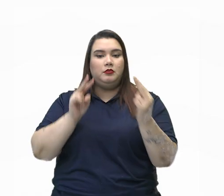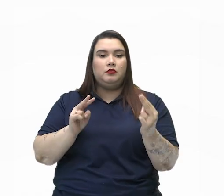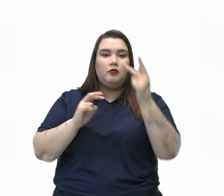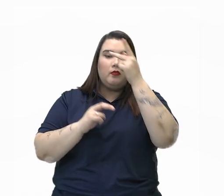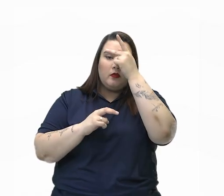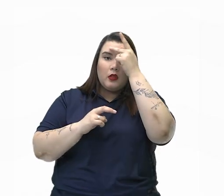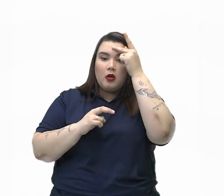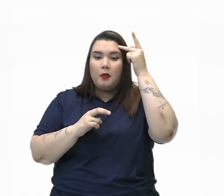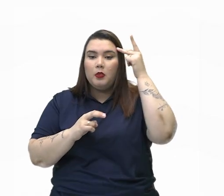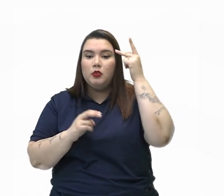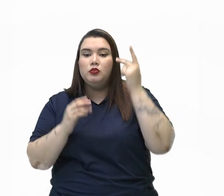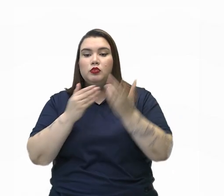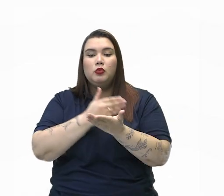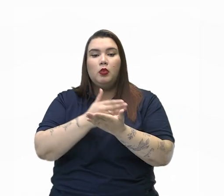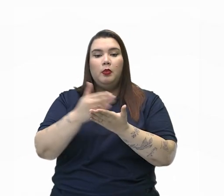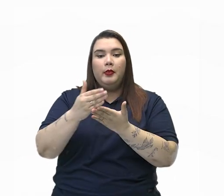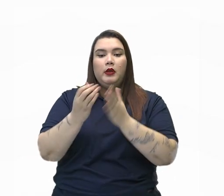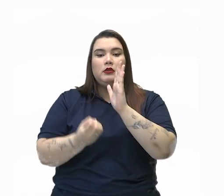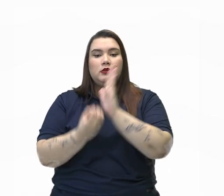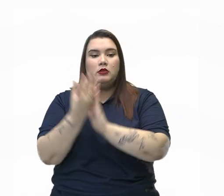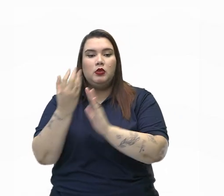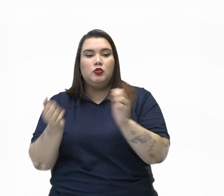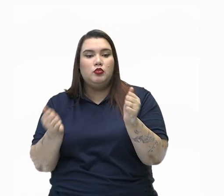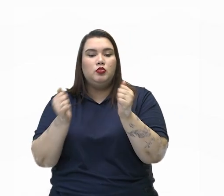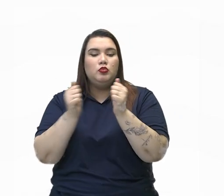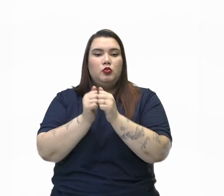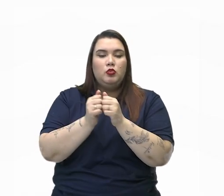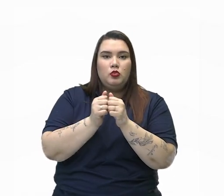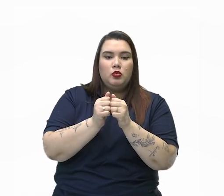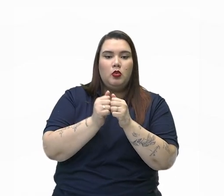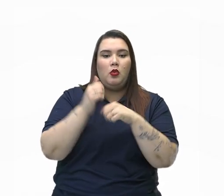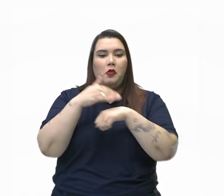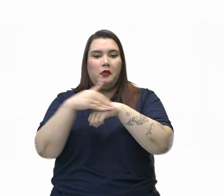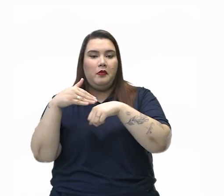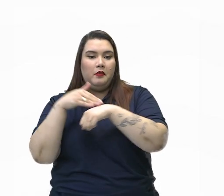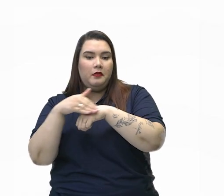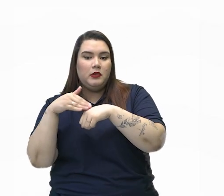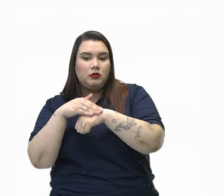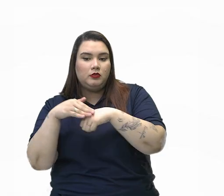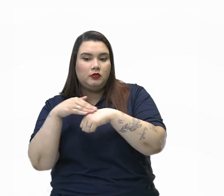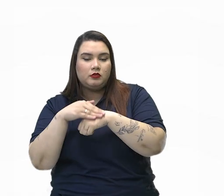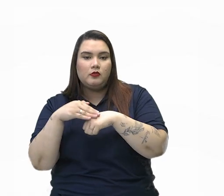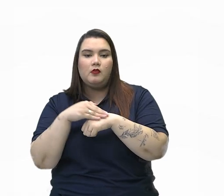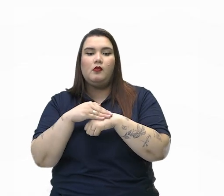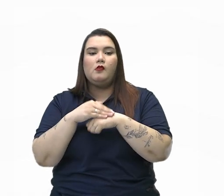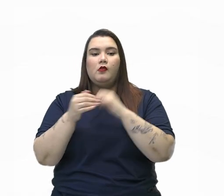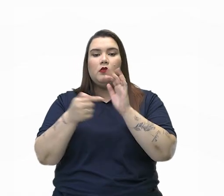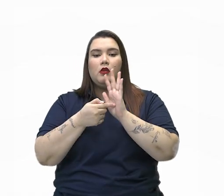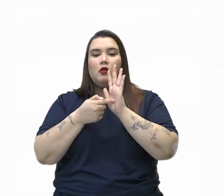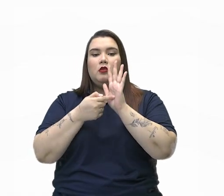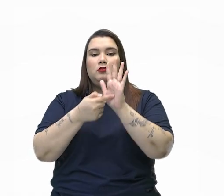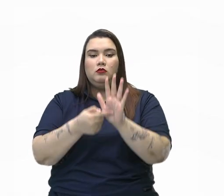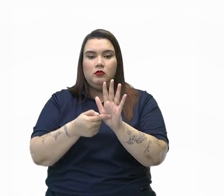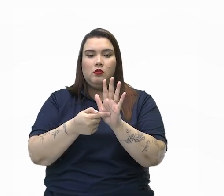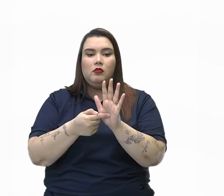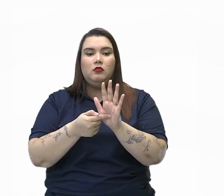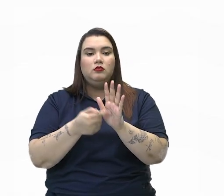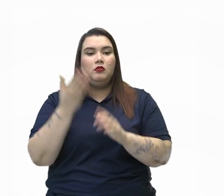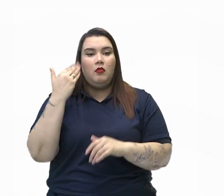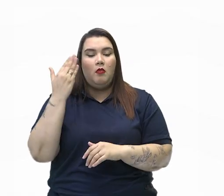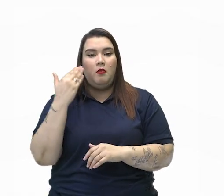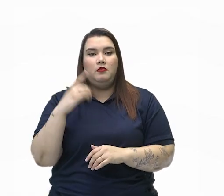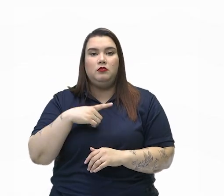pessoas elas começam a criar juntas, a conversar, a trazer ali os guetos que